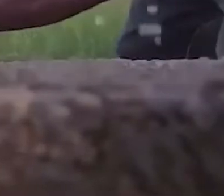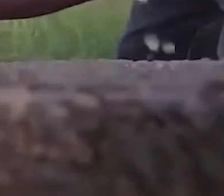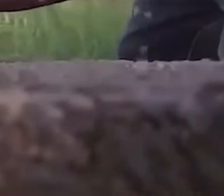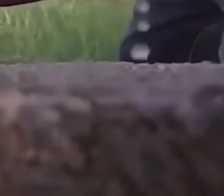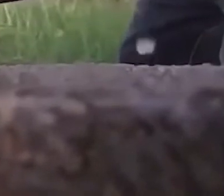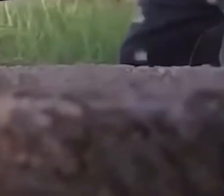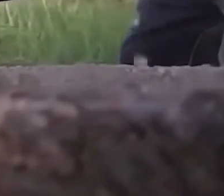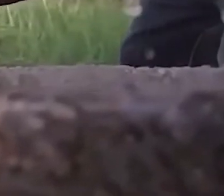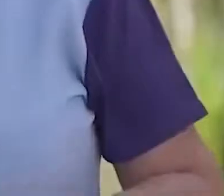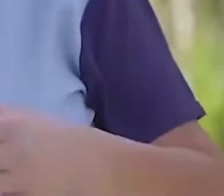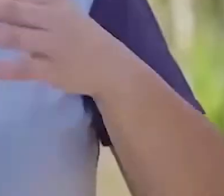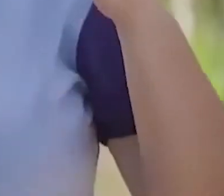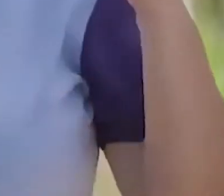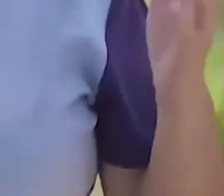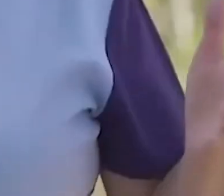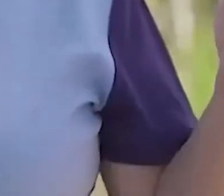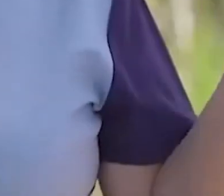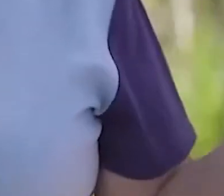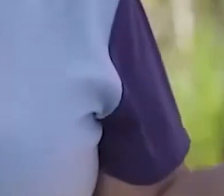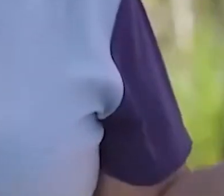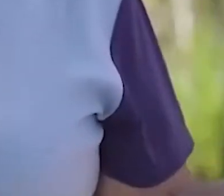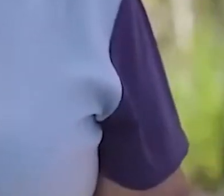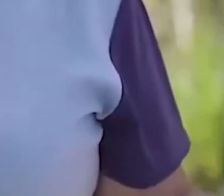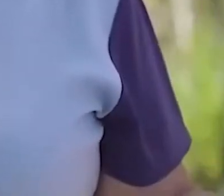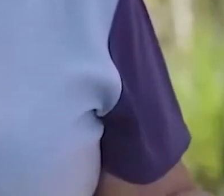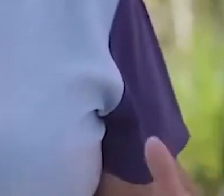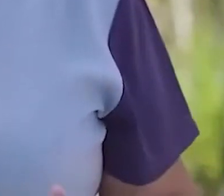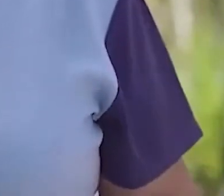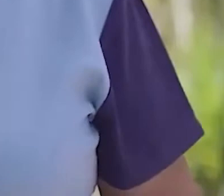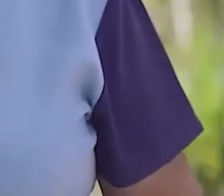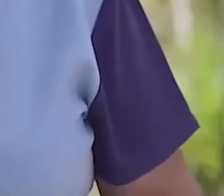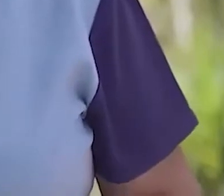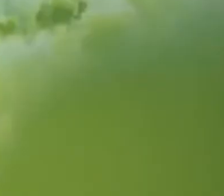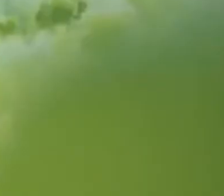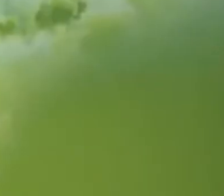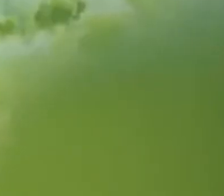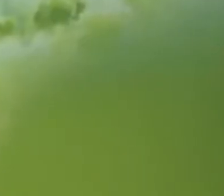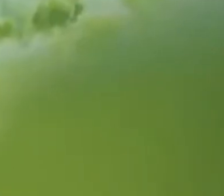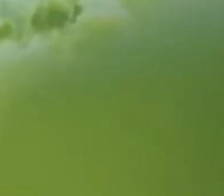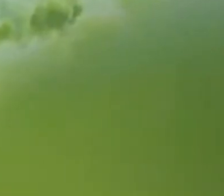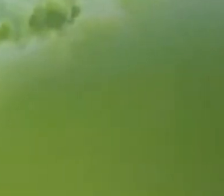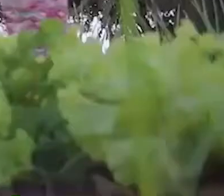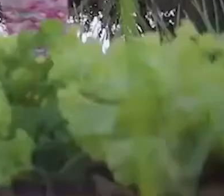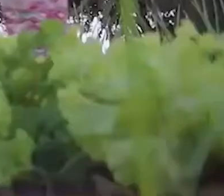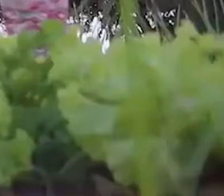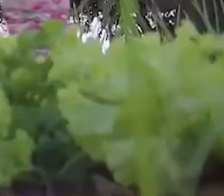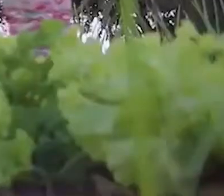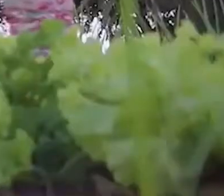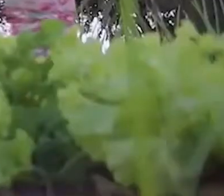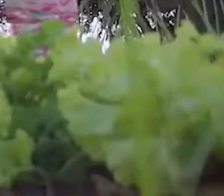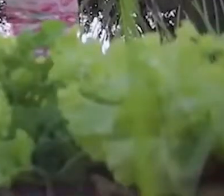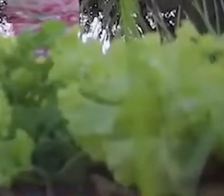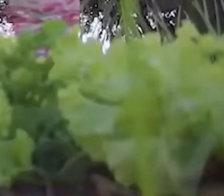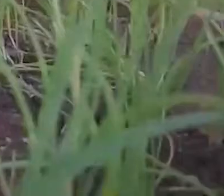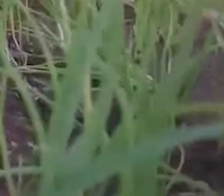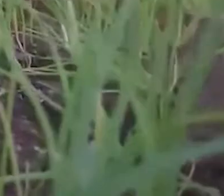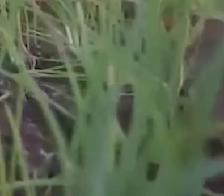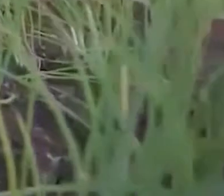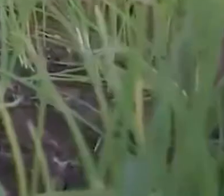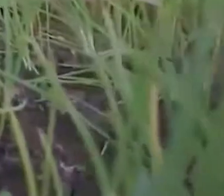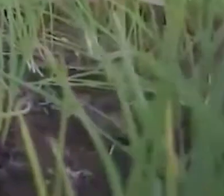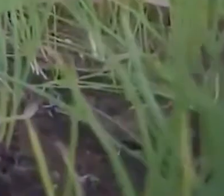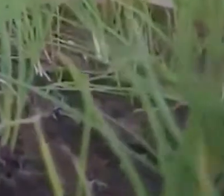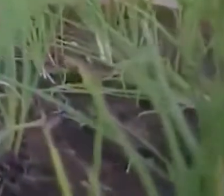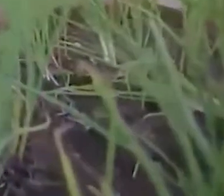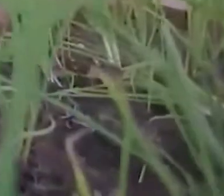é replicar em outras áreas de Teresina, em outras comunidades que já fazem esse trabalho com a gente. Com isso, o que é que a gente